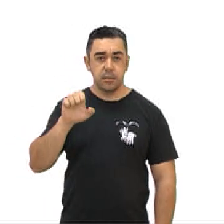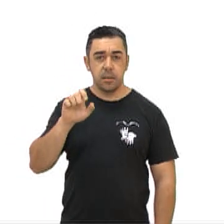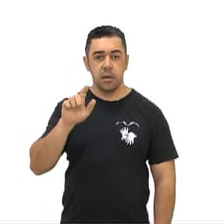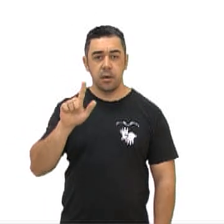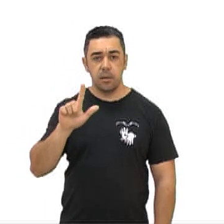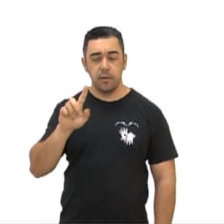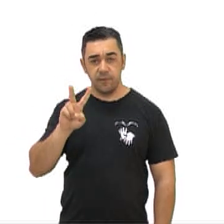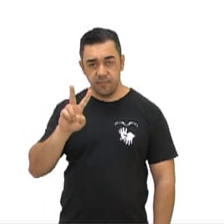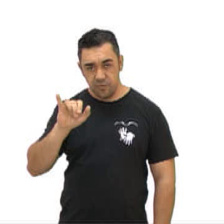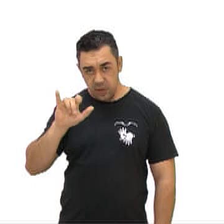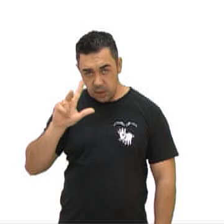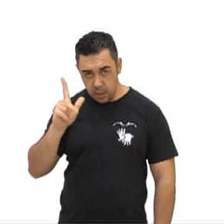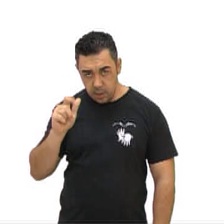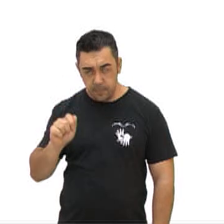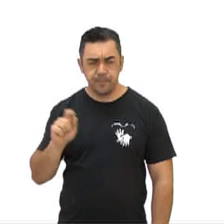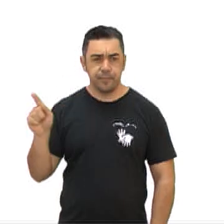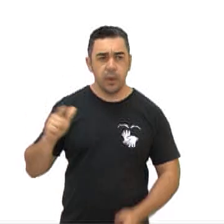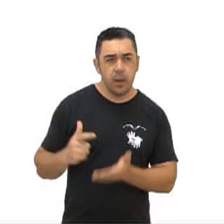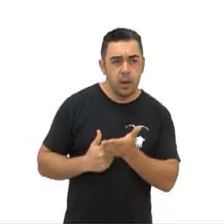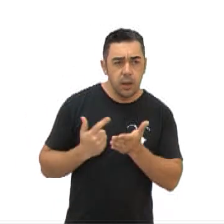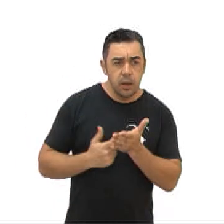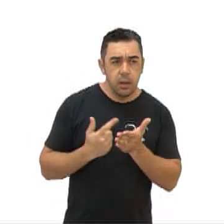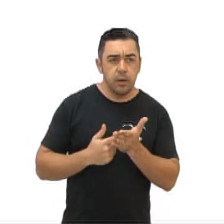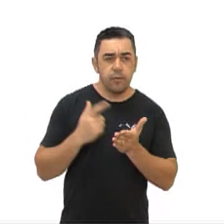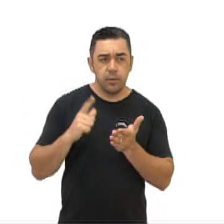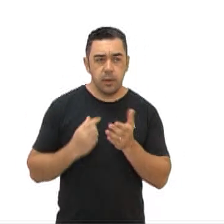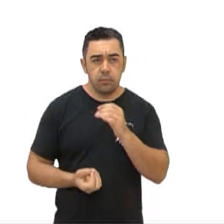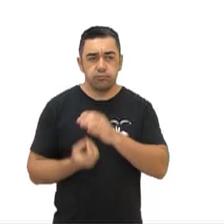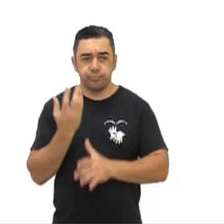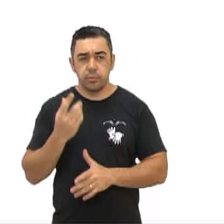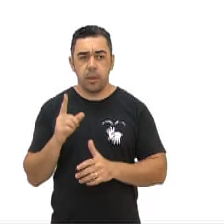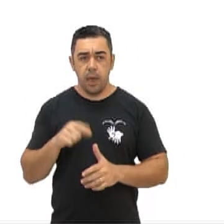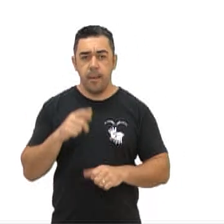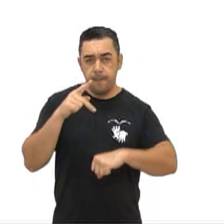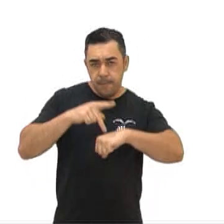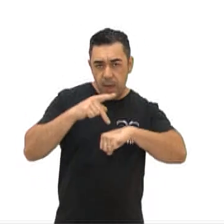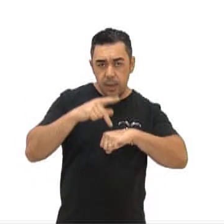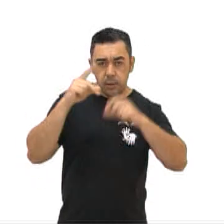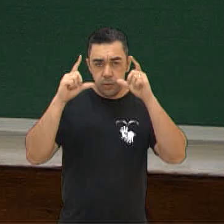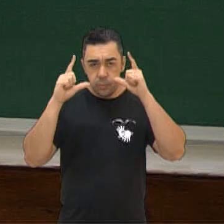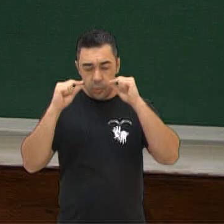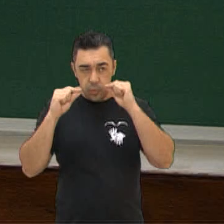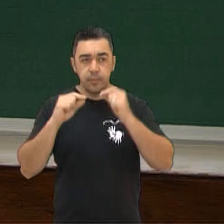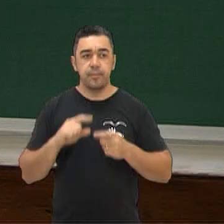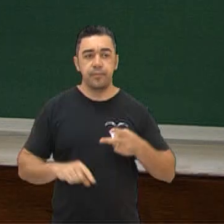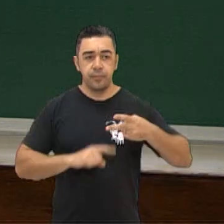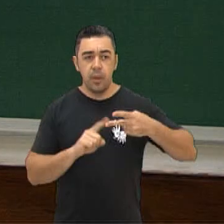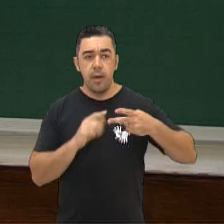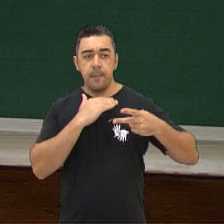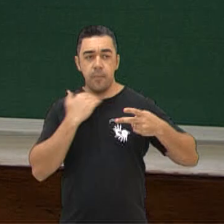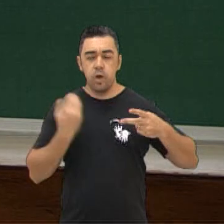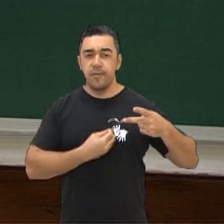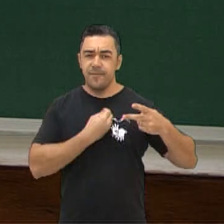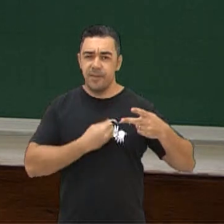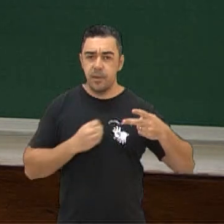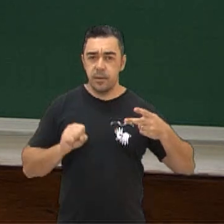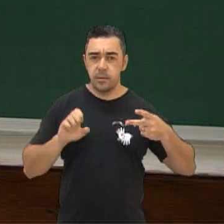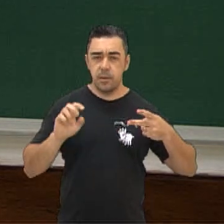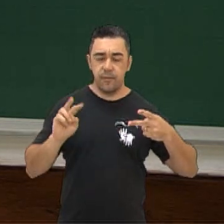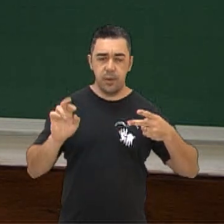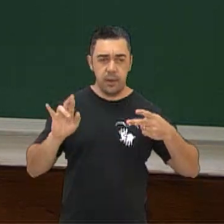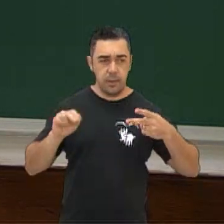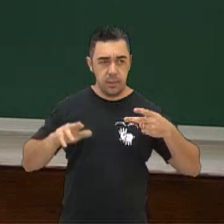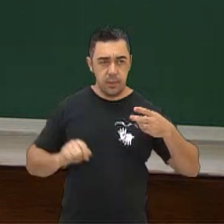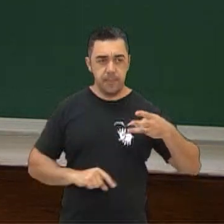suas principais obras, A Pedra do Sono, uma obra inaugural, depois Morte e Vida Severina, que a gente vai ver numa próxima aula, A